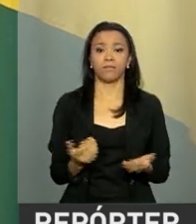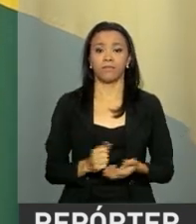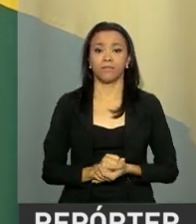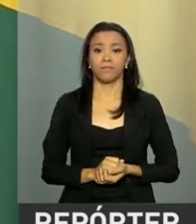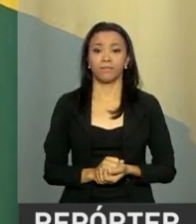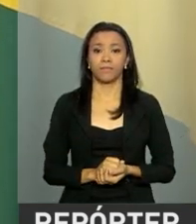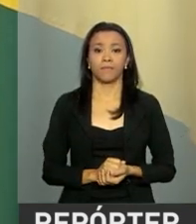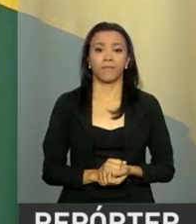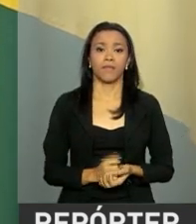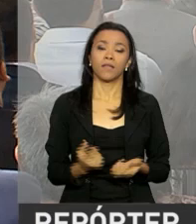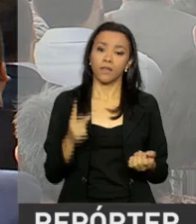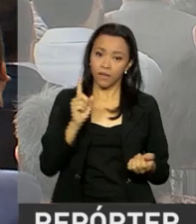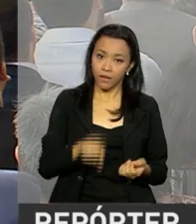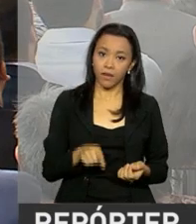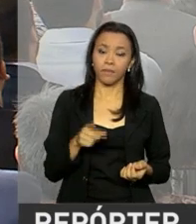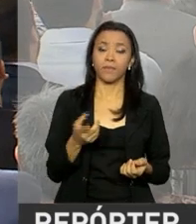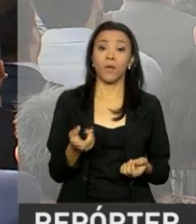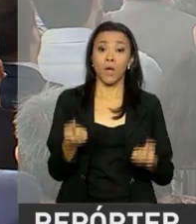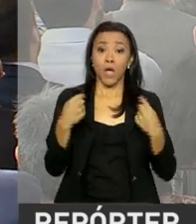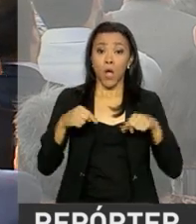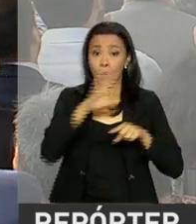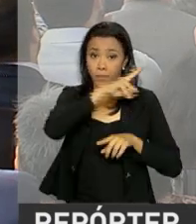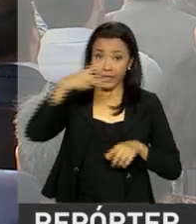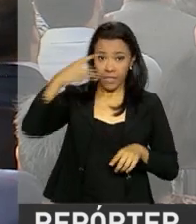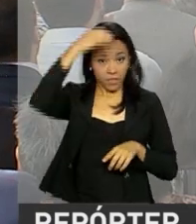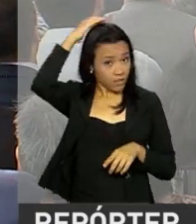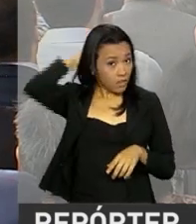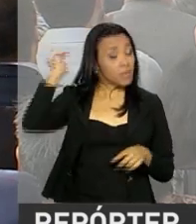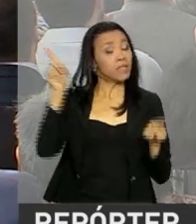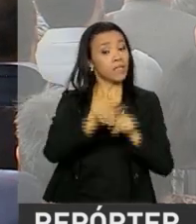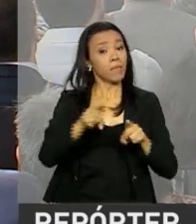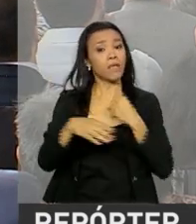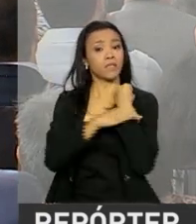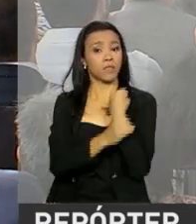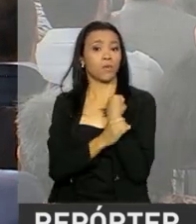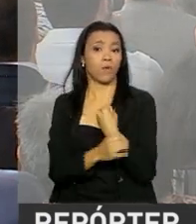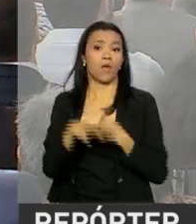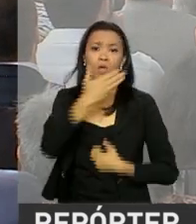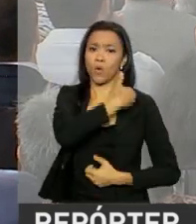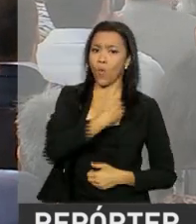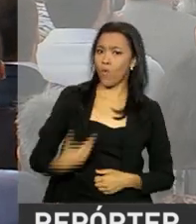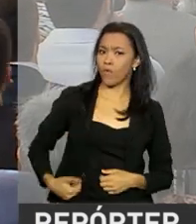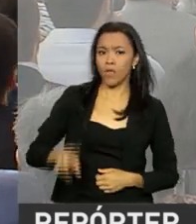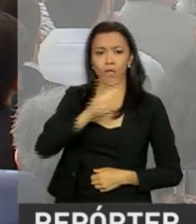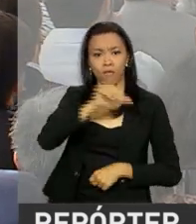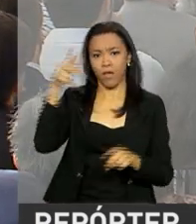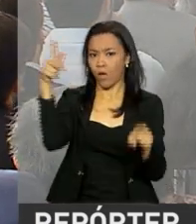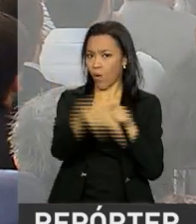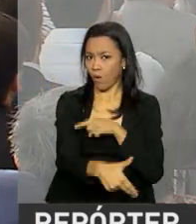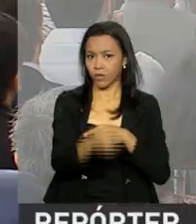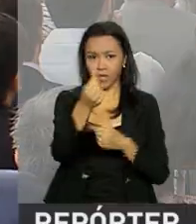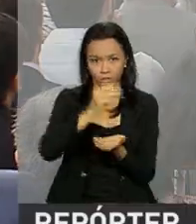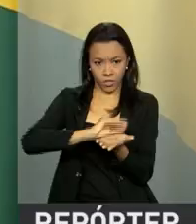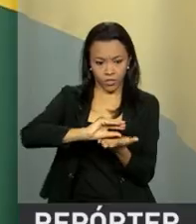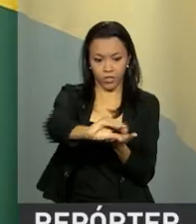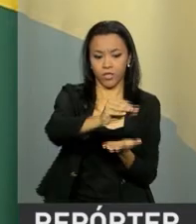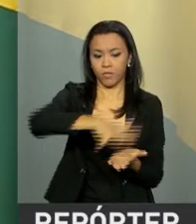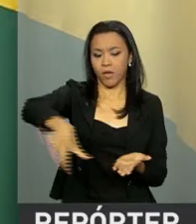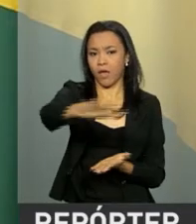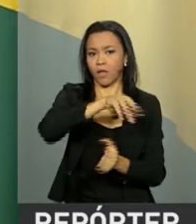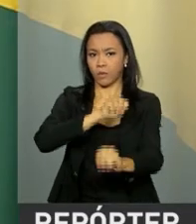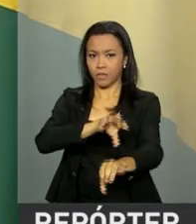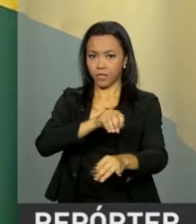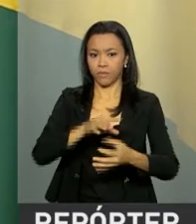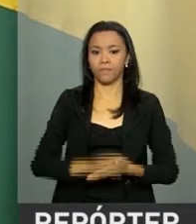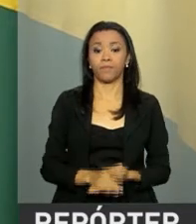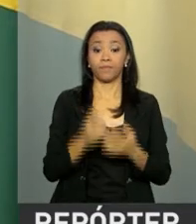institui neste dia o presidente Michel Temer também garantiu que o governo não vai cortar recursos da Educação no nosso